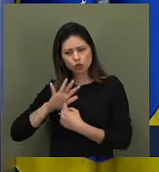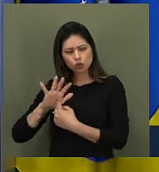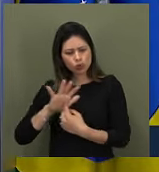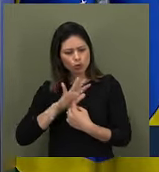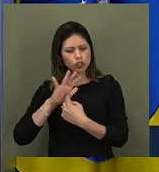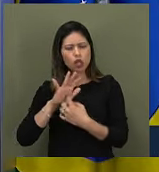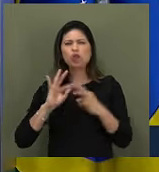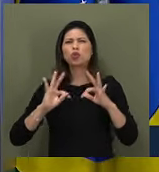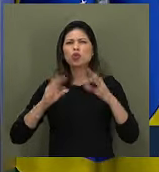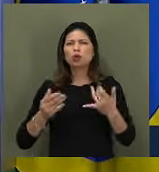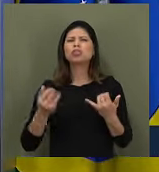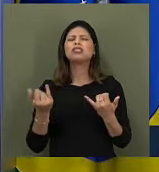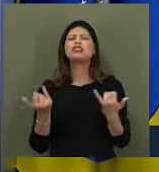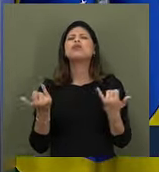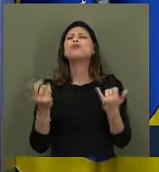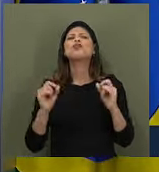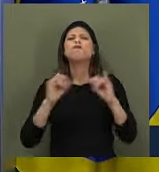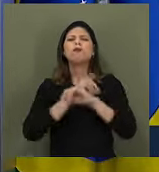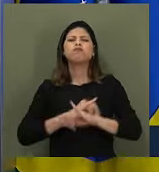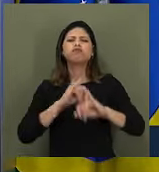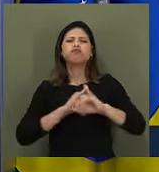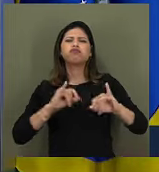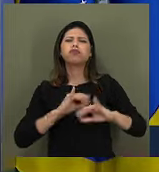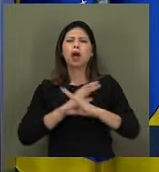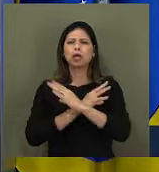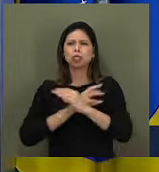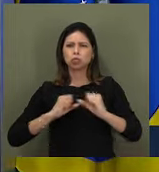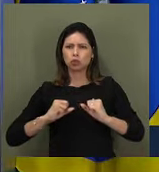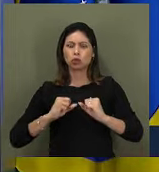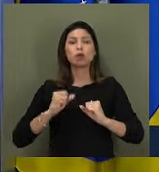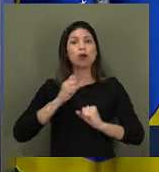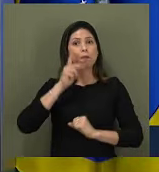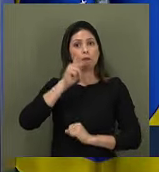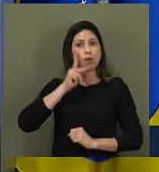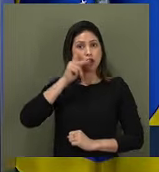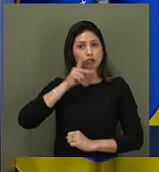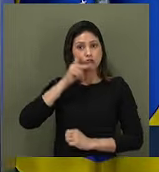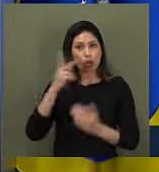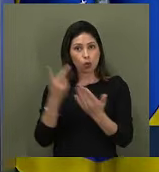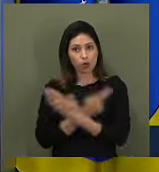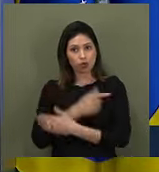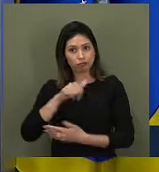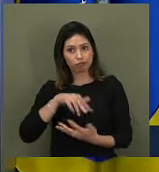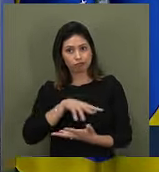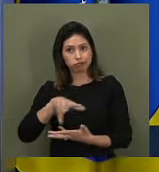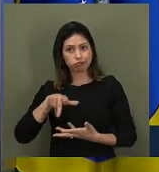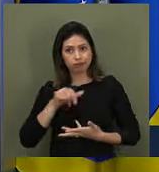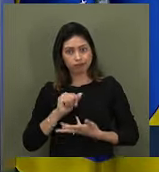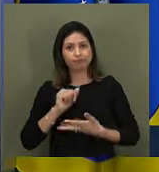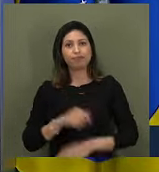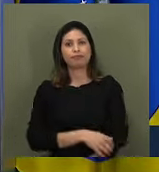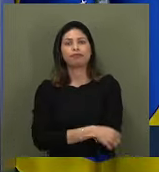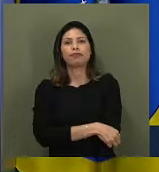podres da censura política na nossa nação o planeta finalmente toma